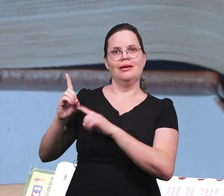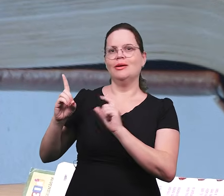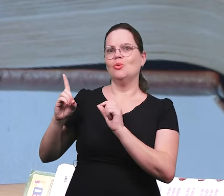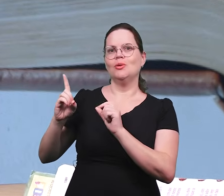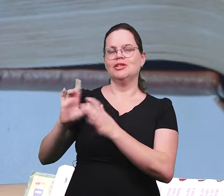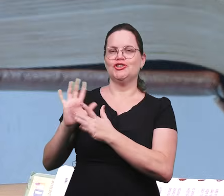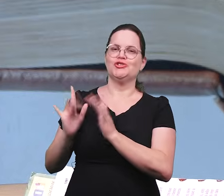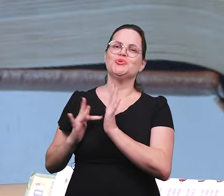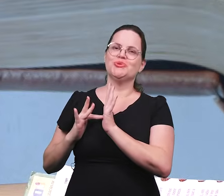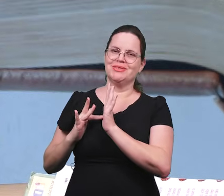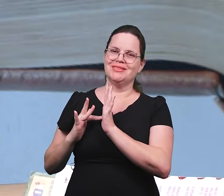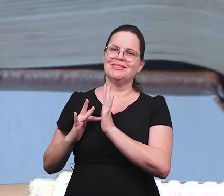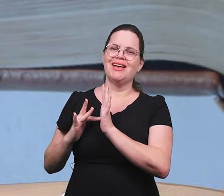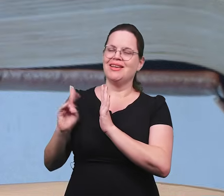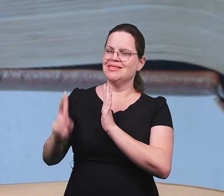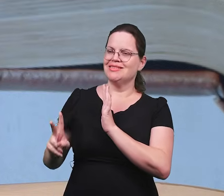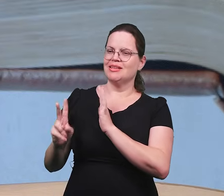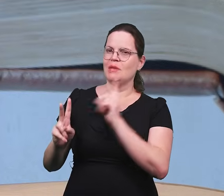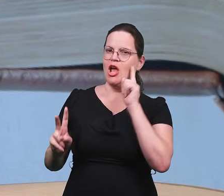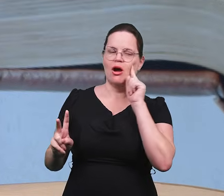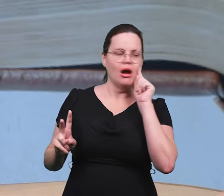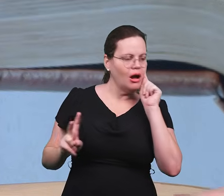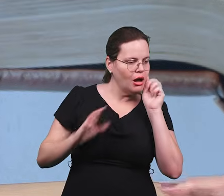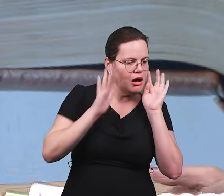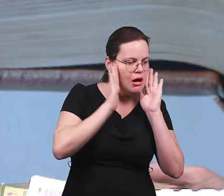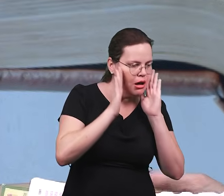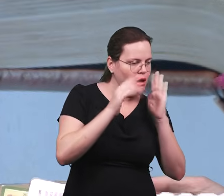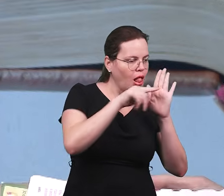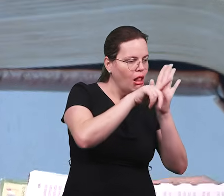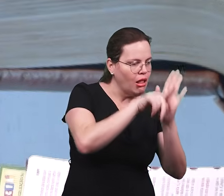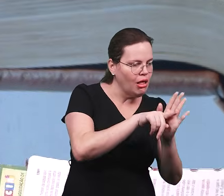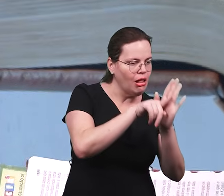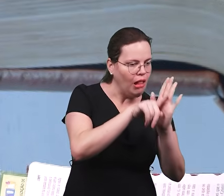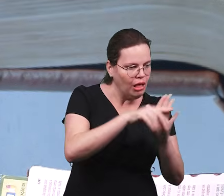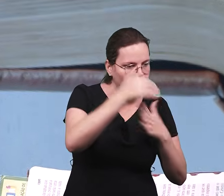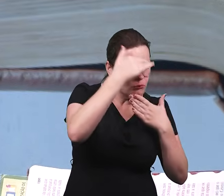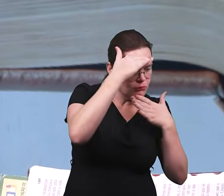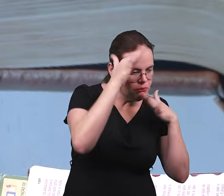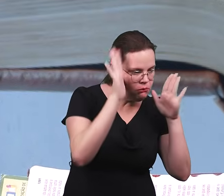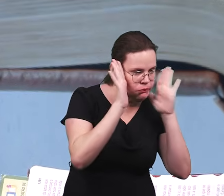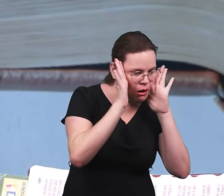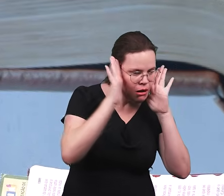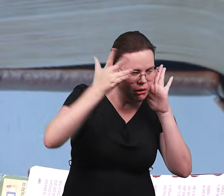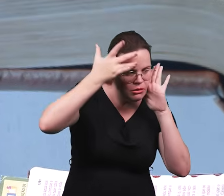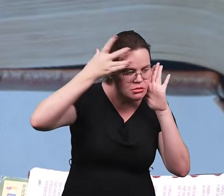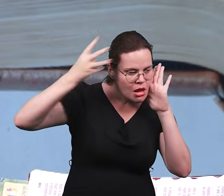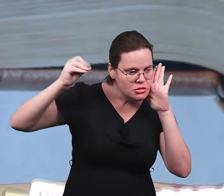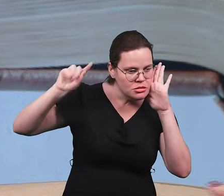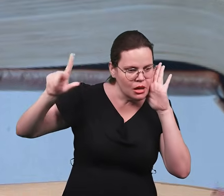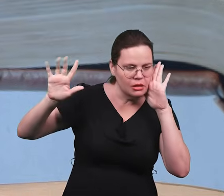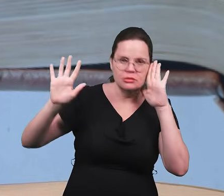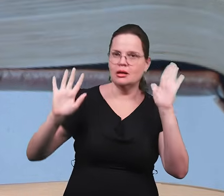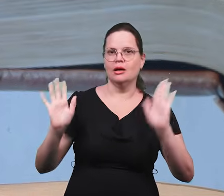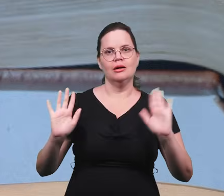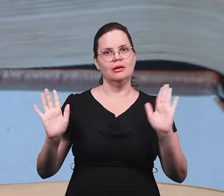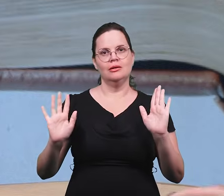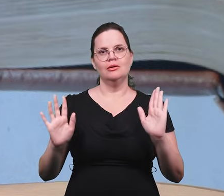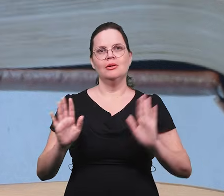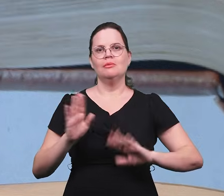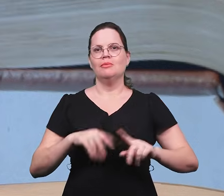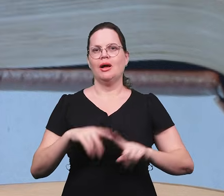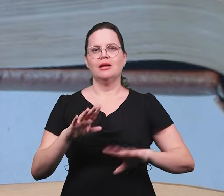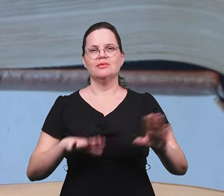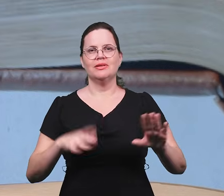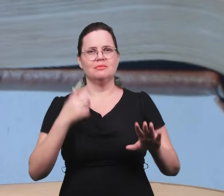de olharmos para as dificuldades, para aquilo que às vezes nós não temos. Não tem a vasilha,